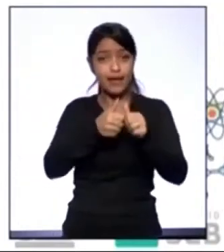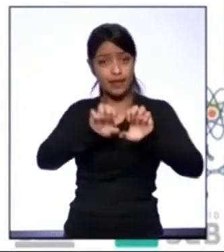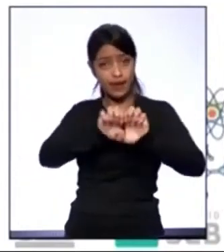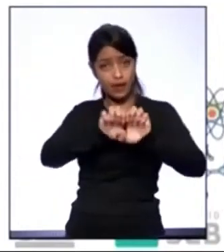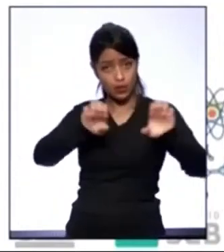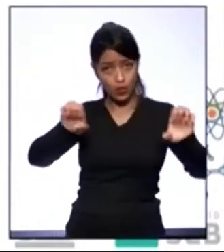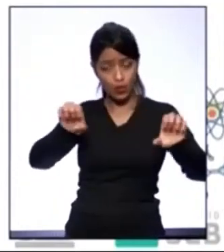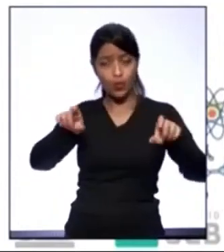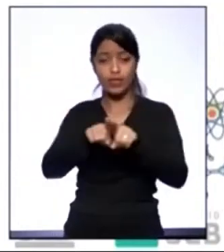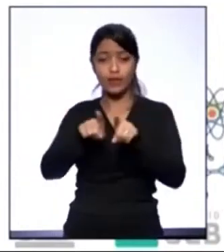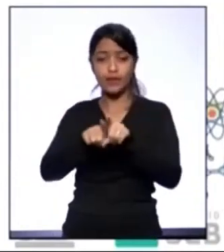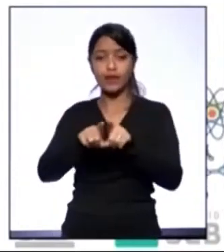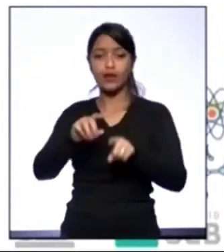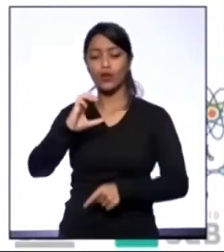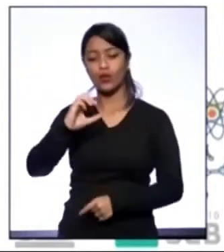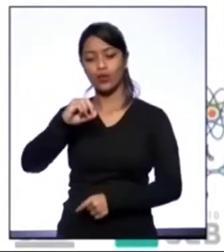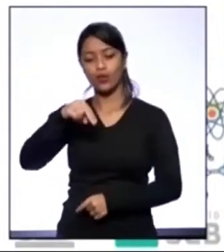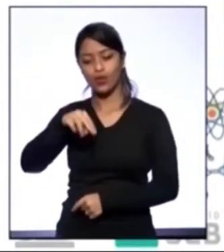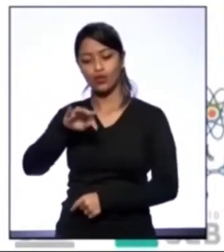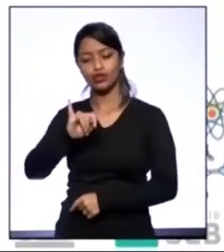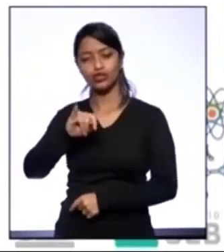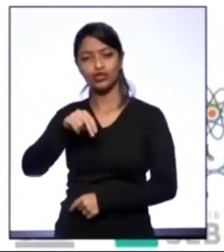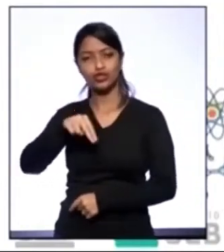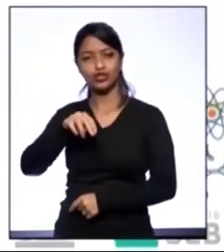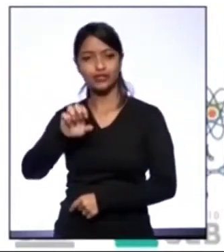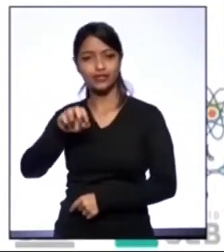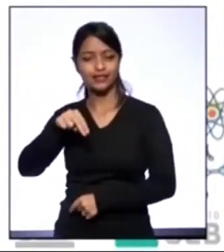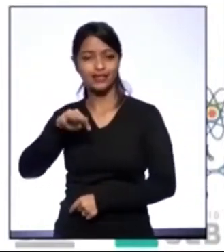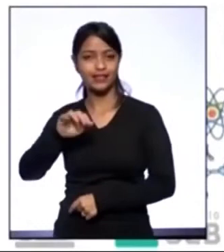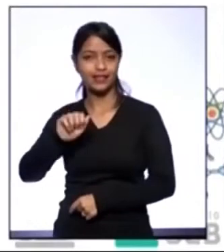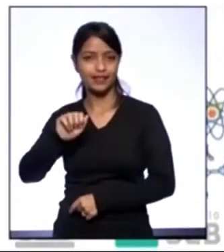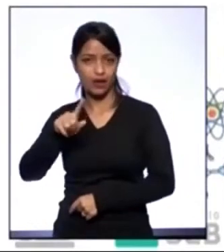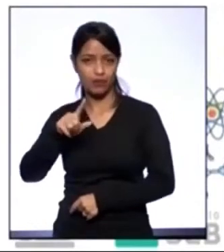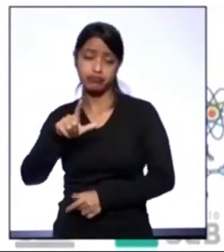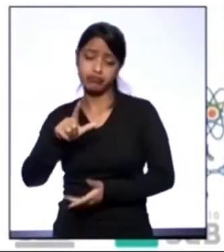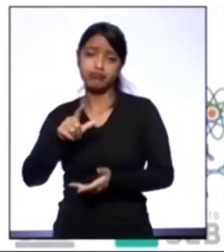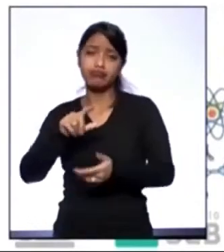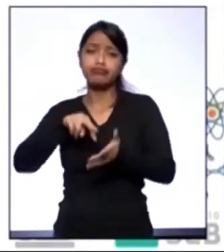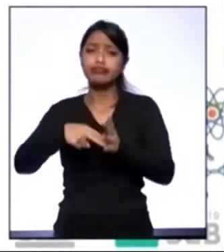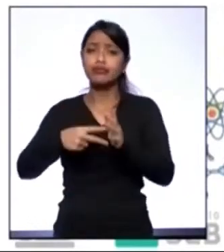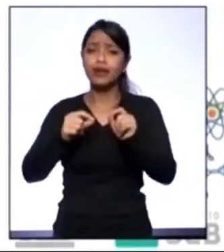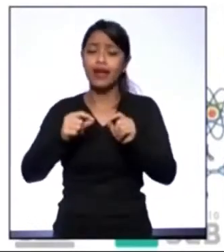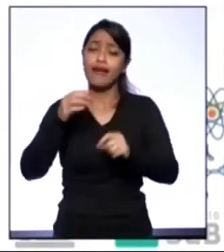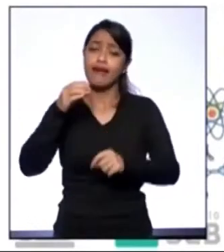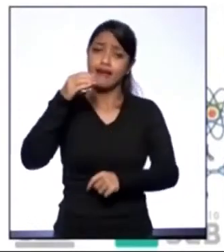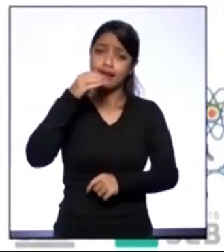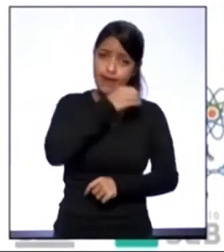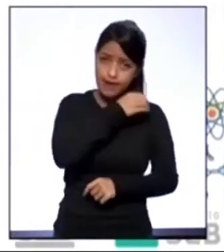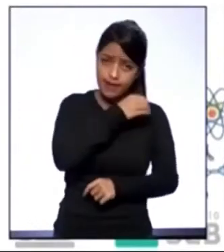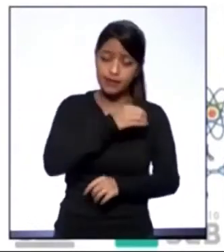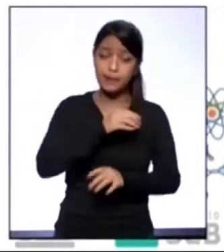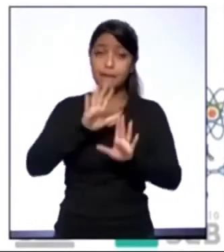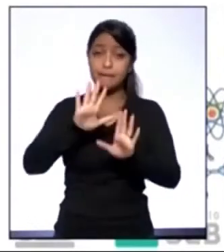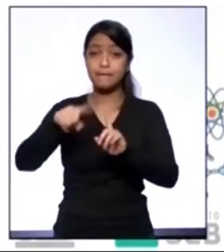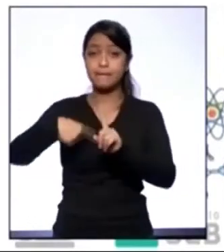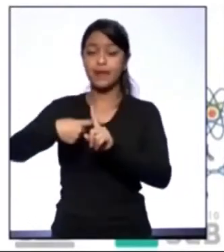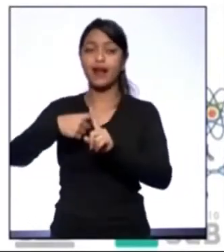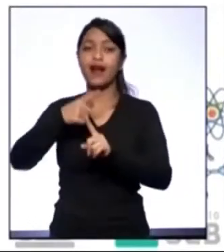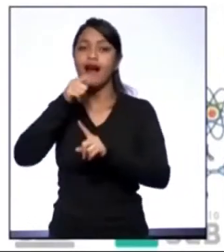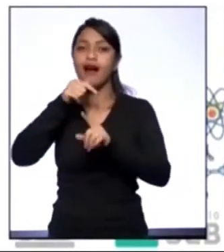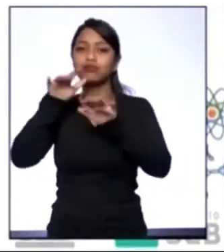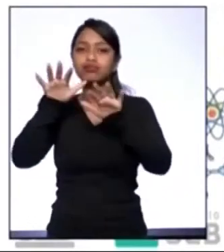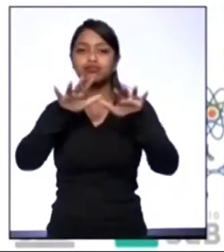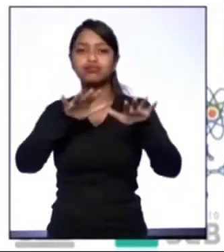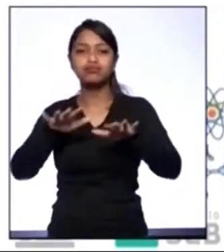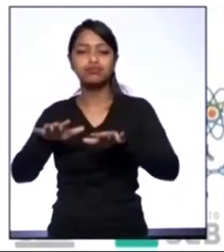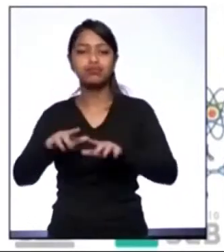uma massa de ar continental? Seria seca. Mas por que essa massa equatorial continental é úmida? Porque ela se forma no